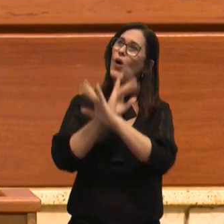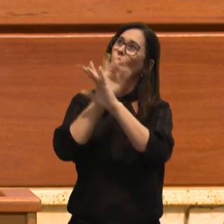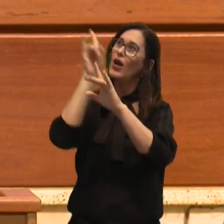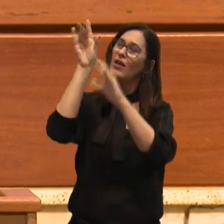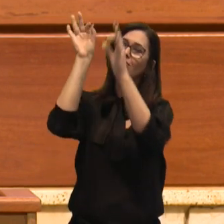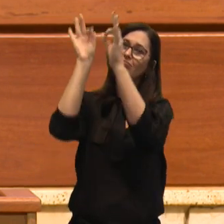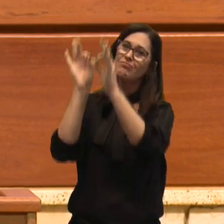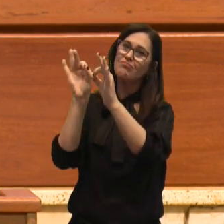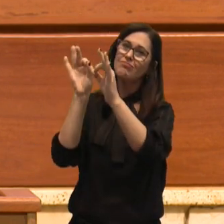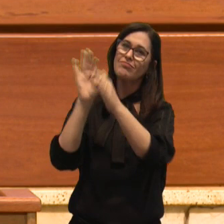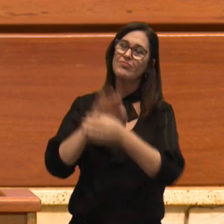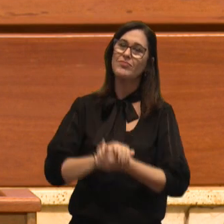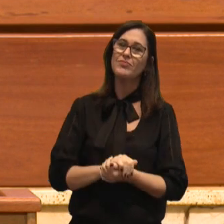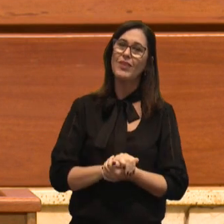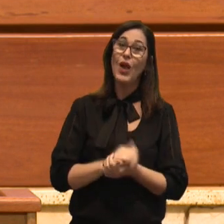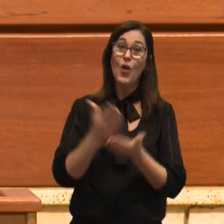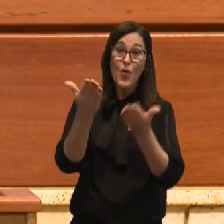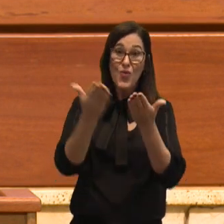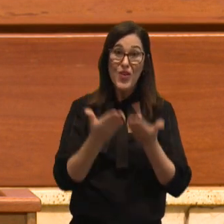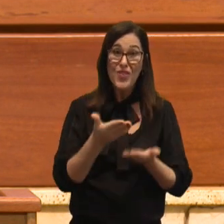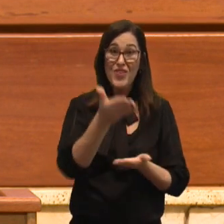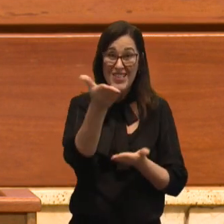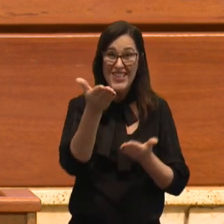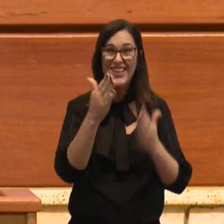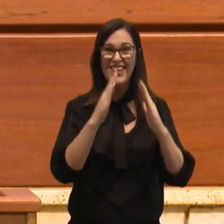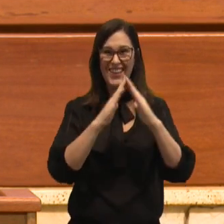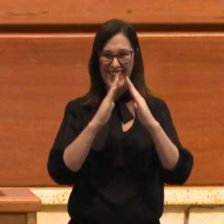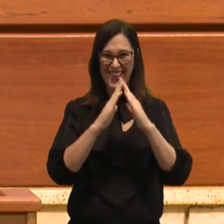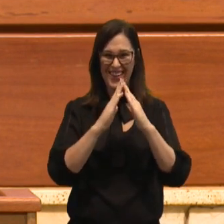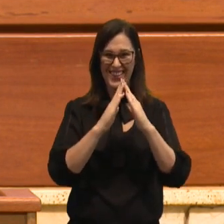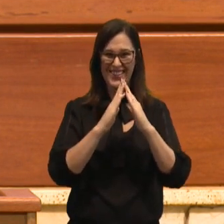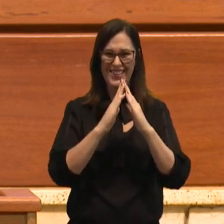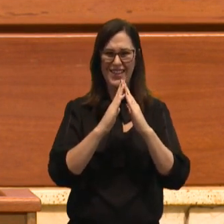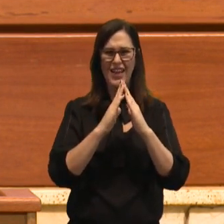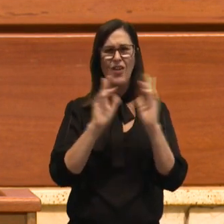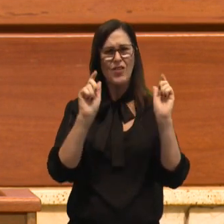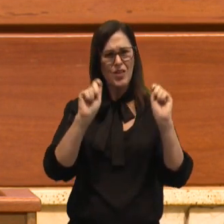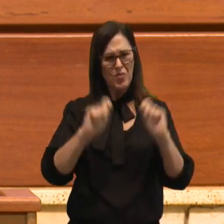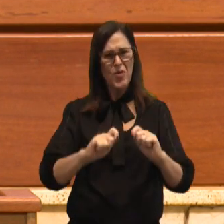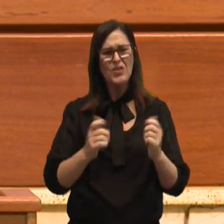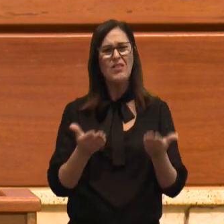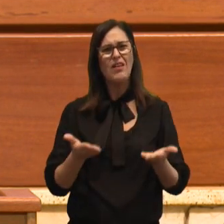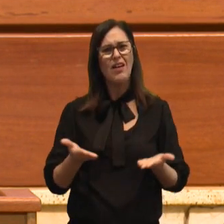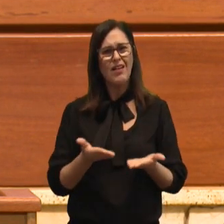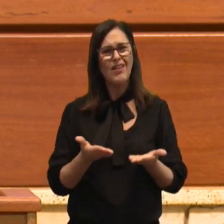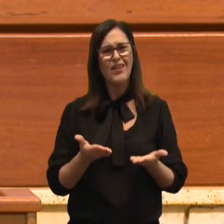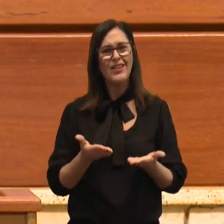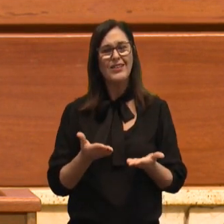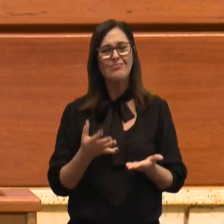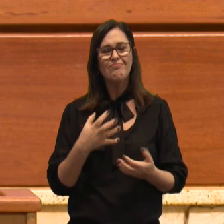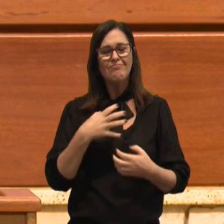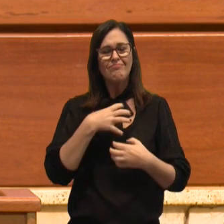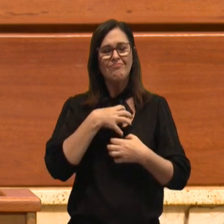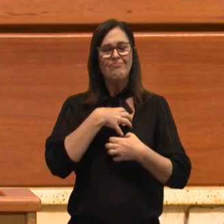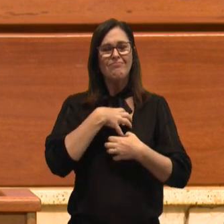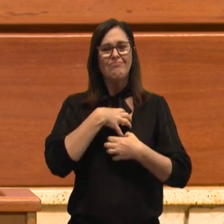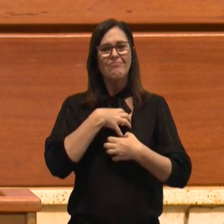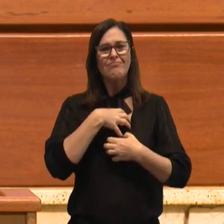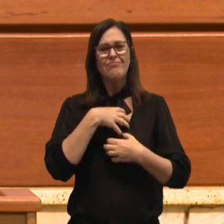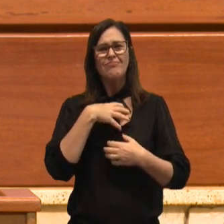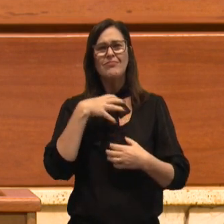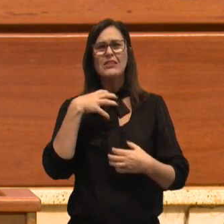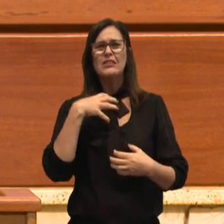Ele merece. Convido você em casa, que você possa agora ficar quietinho, se